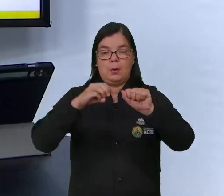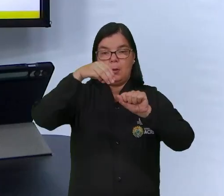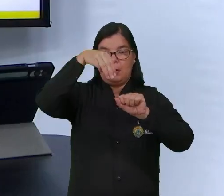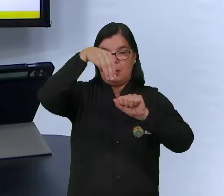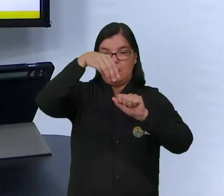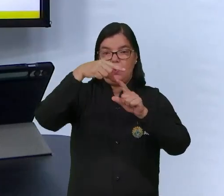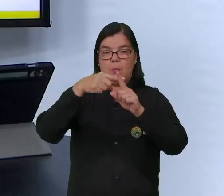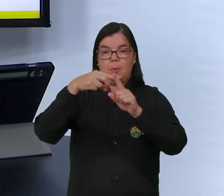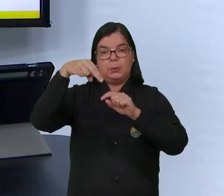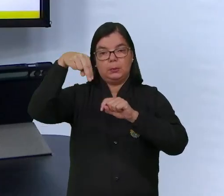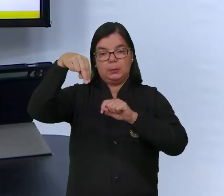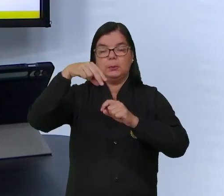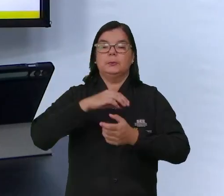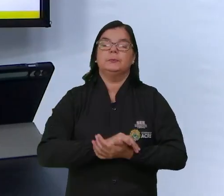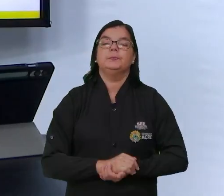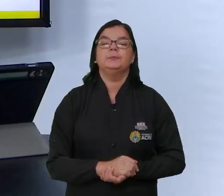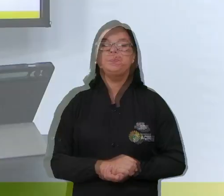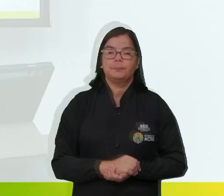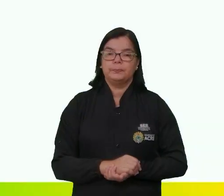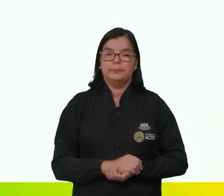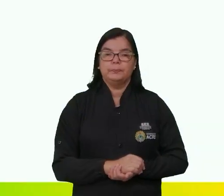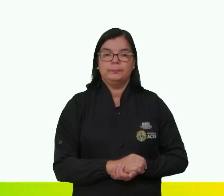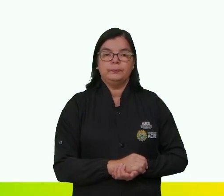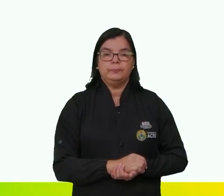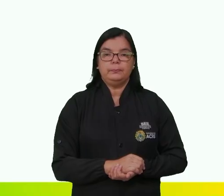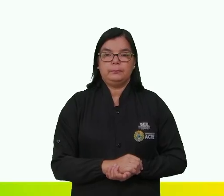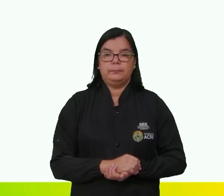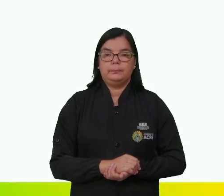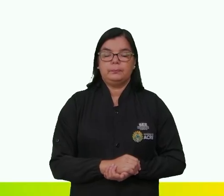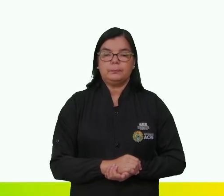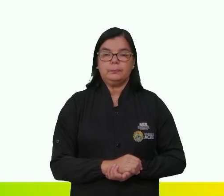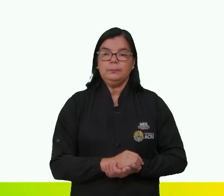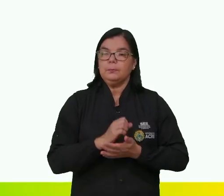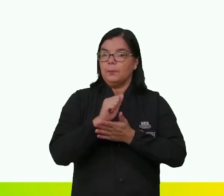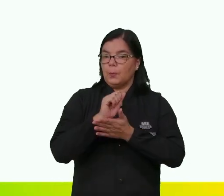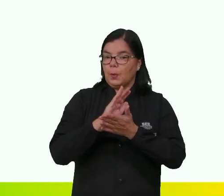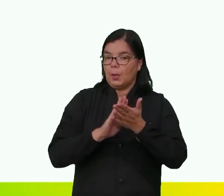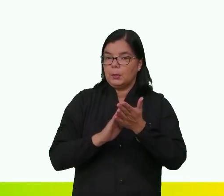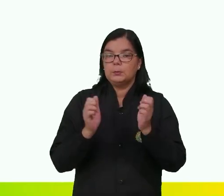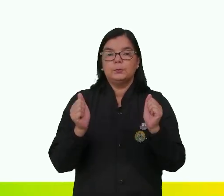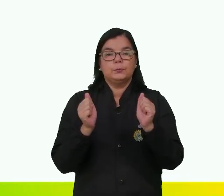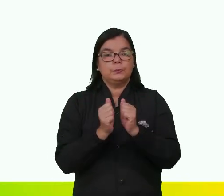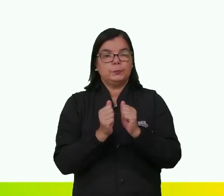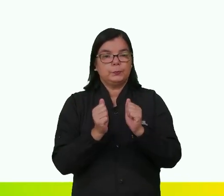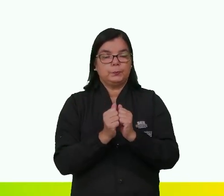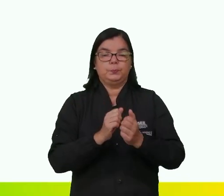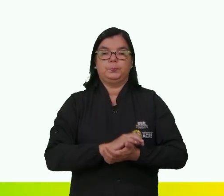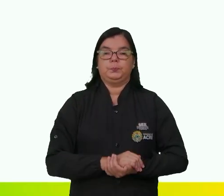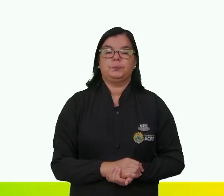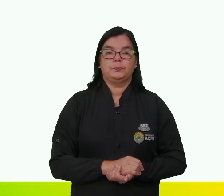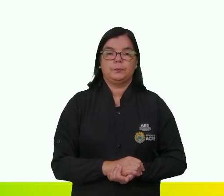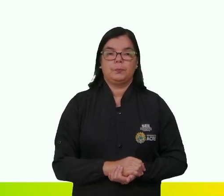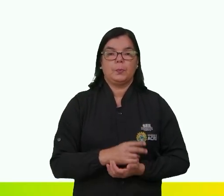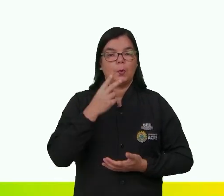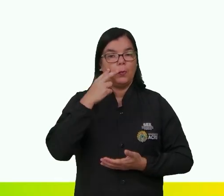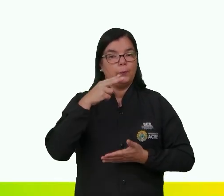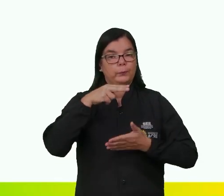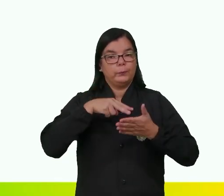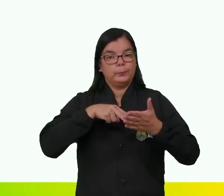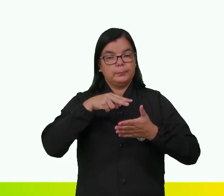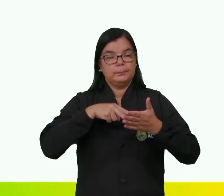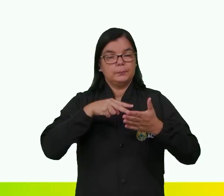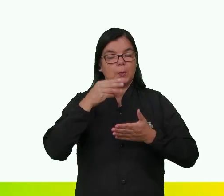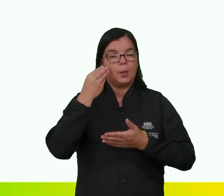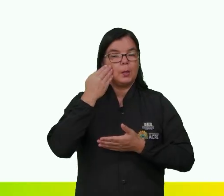fundamental da potência. Pois bem, vamos fazer um exercício juntos, então. Eu vou ler o exercício, nós vamos